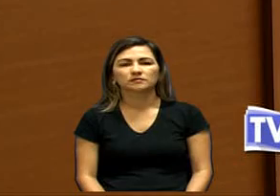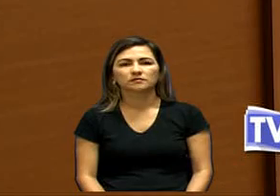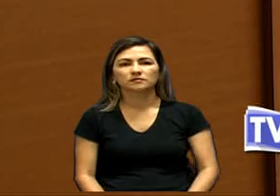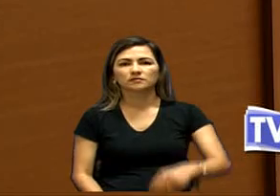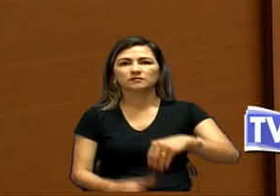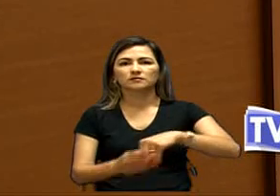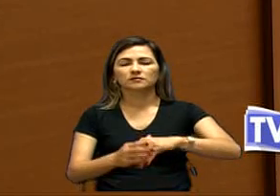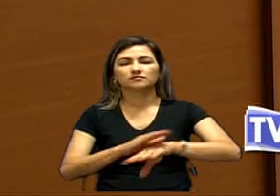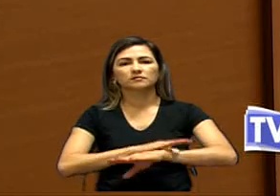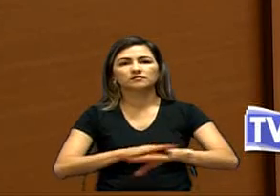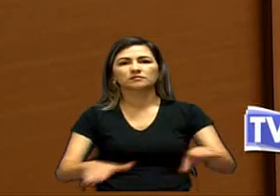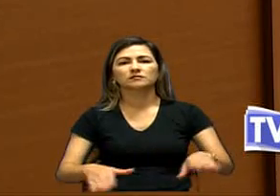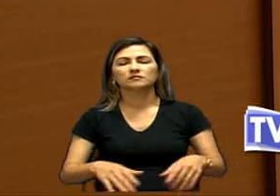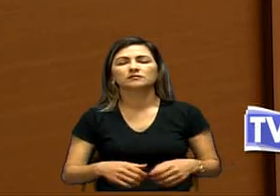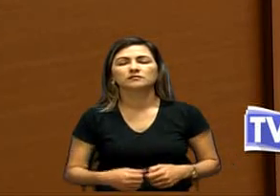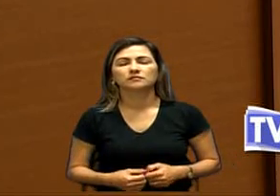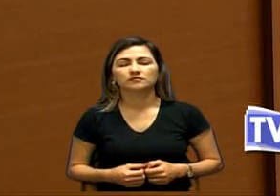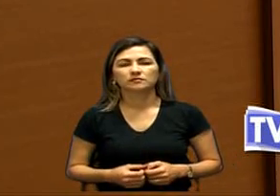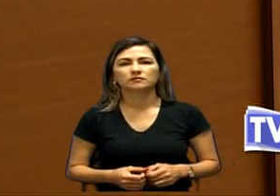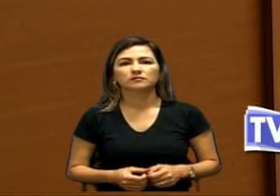Encerrada a votação.